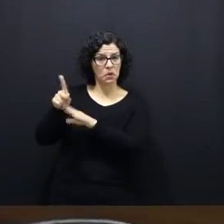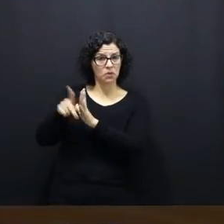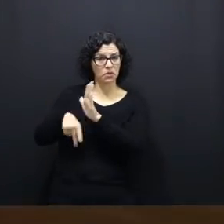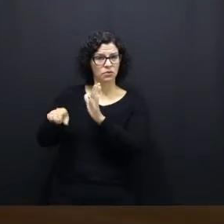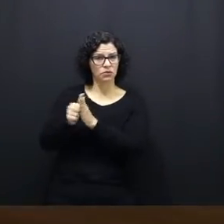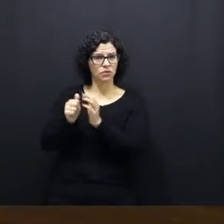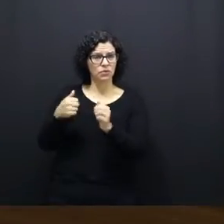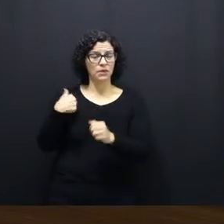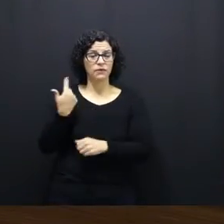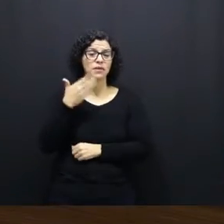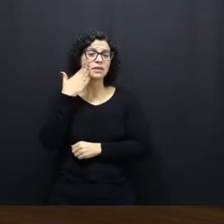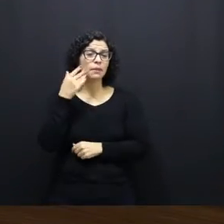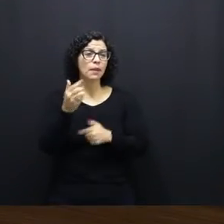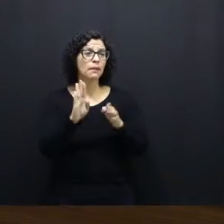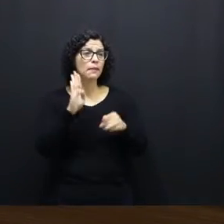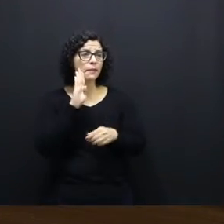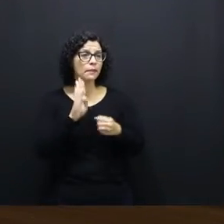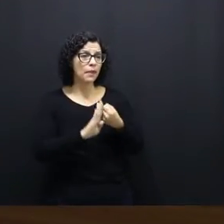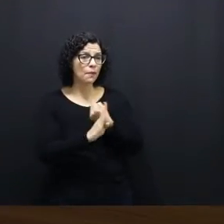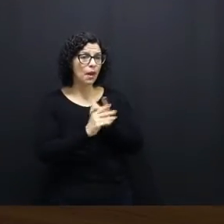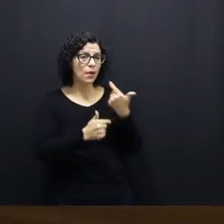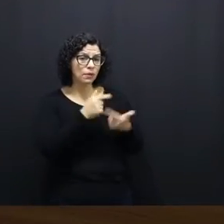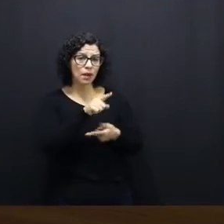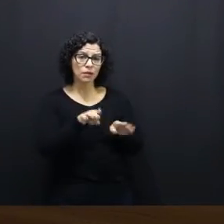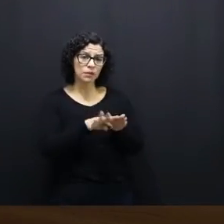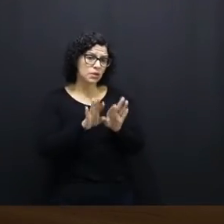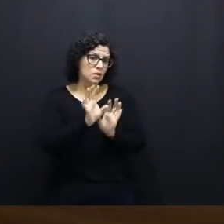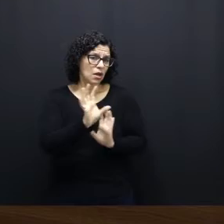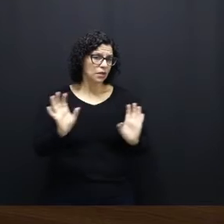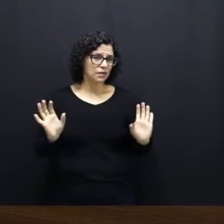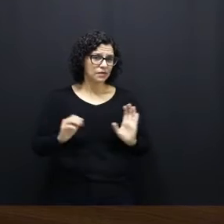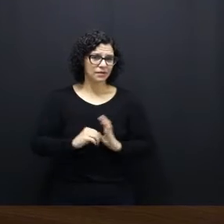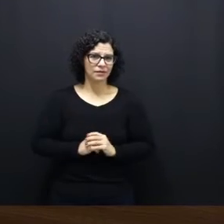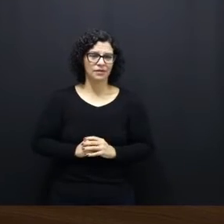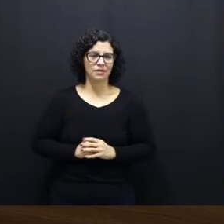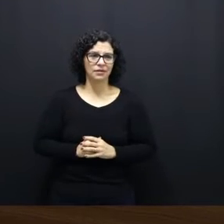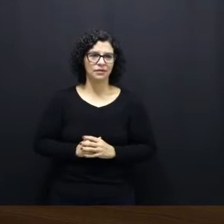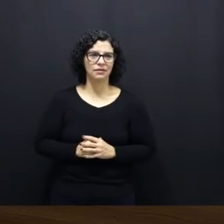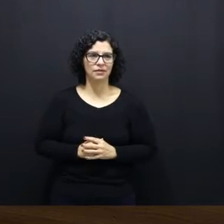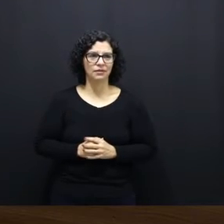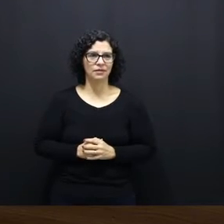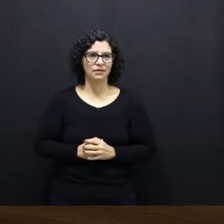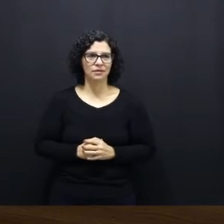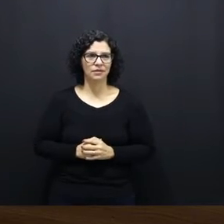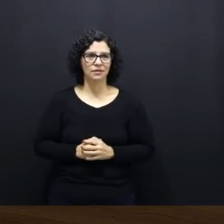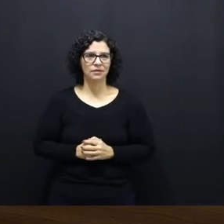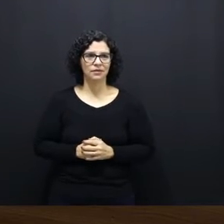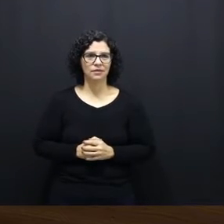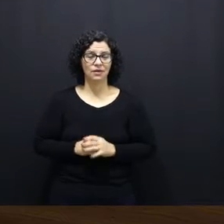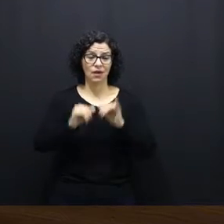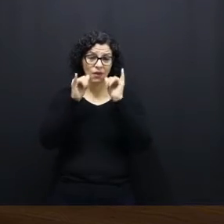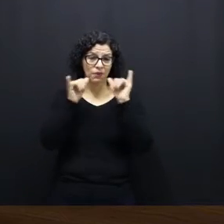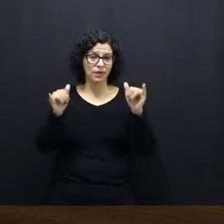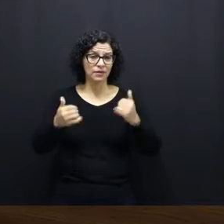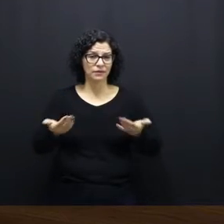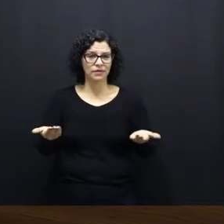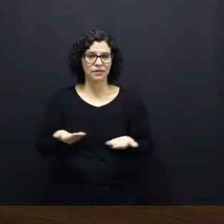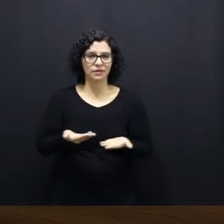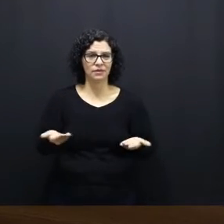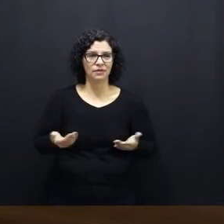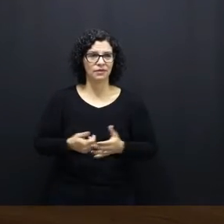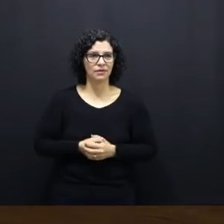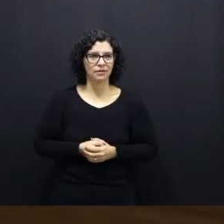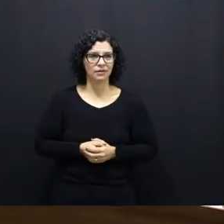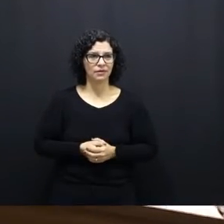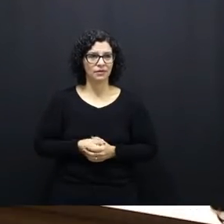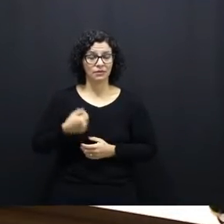mas é uma região que a gente tatuando mais então só para deixar esse e essa informação eu não vou